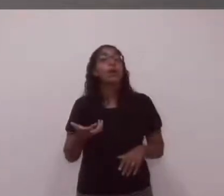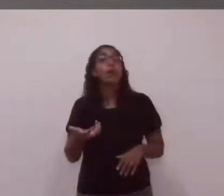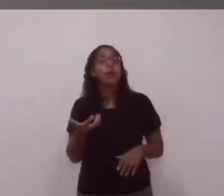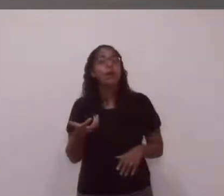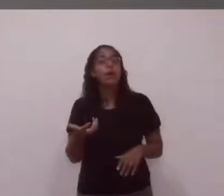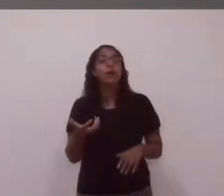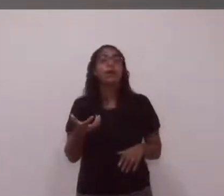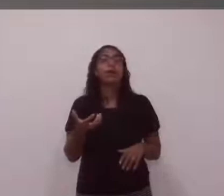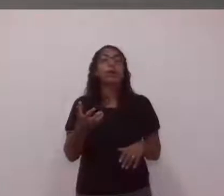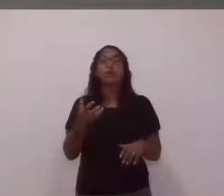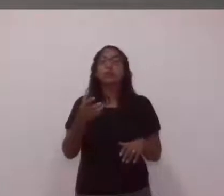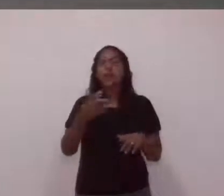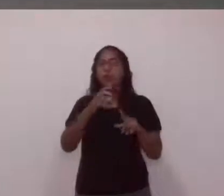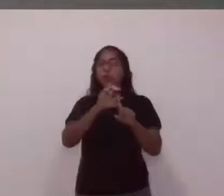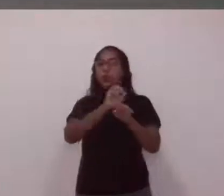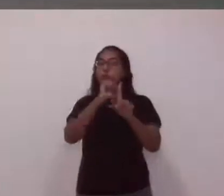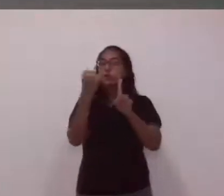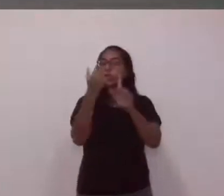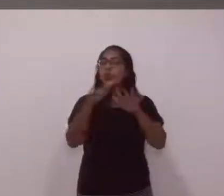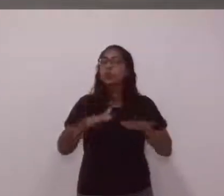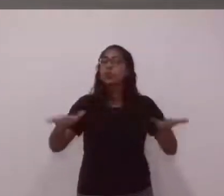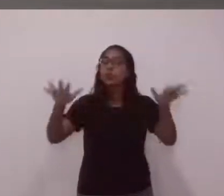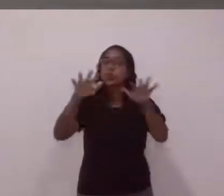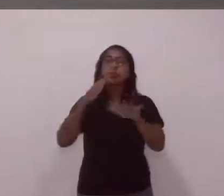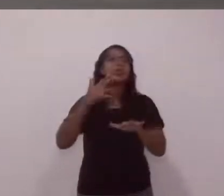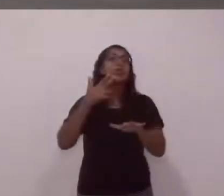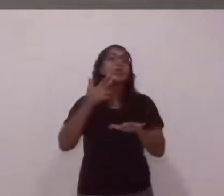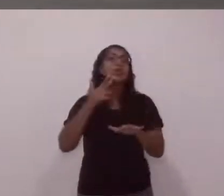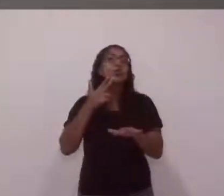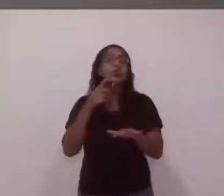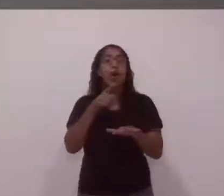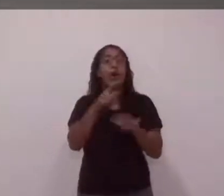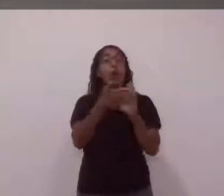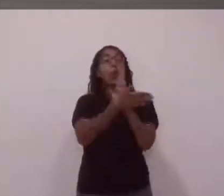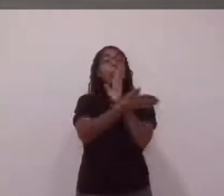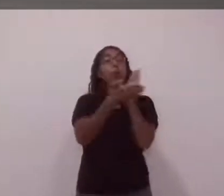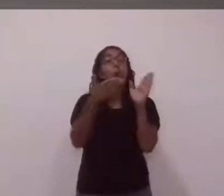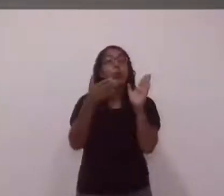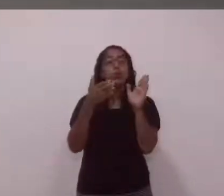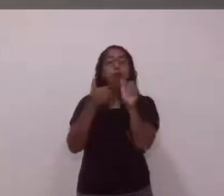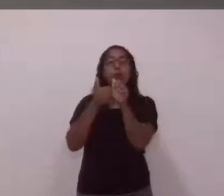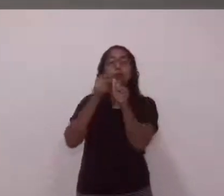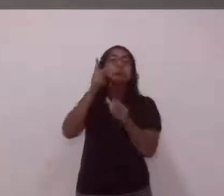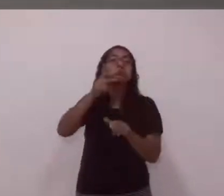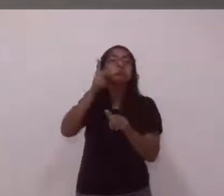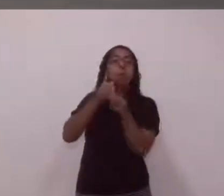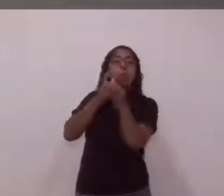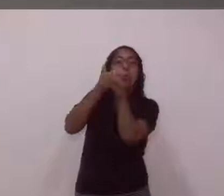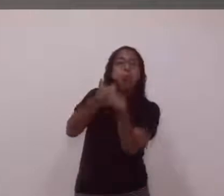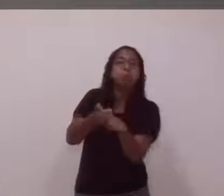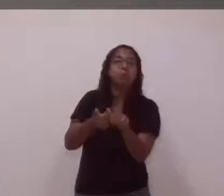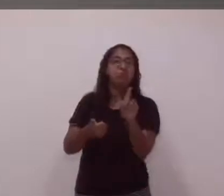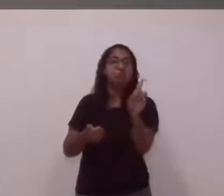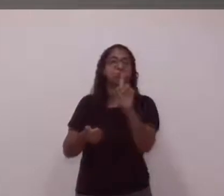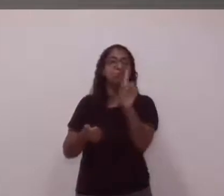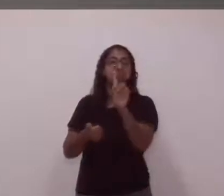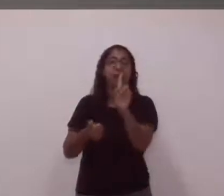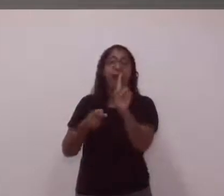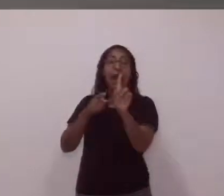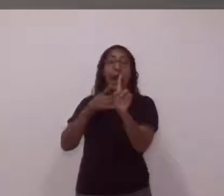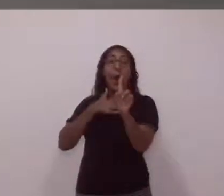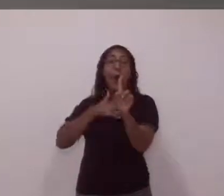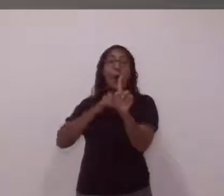a população que infelizmente não acompanha a política que só gosta de ver bagunça